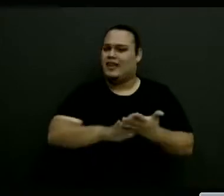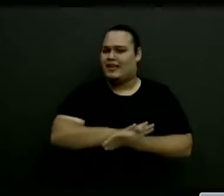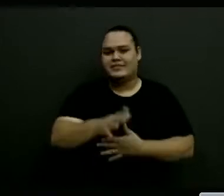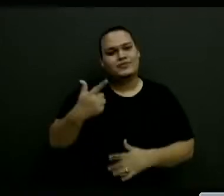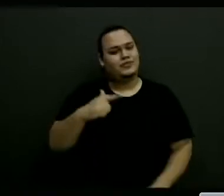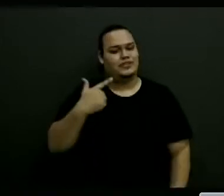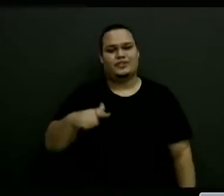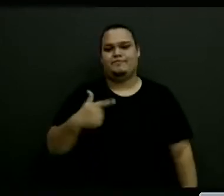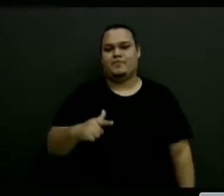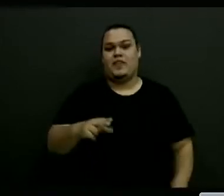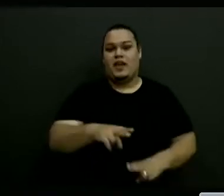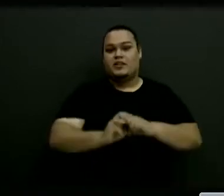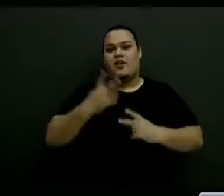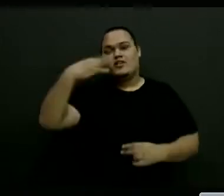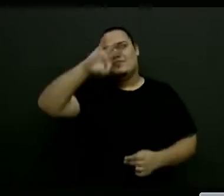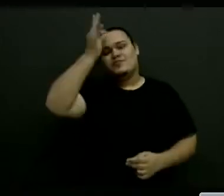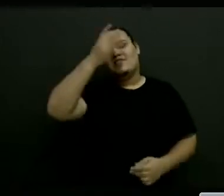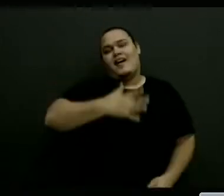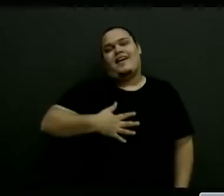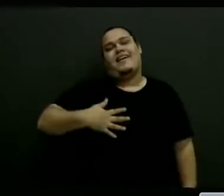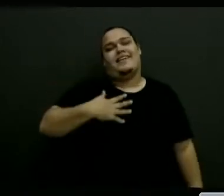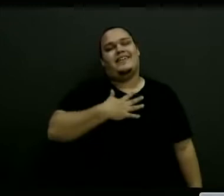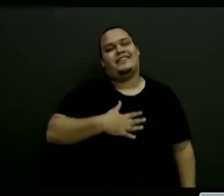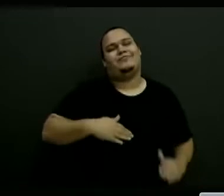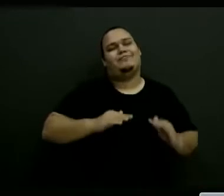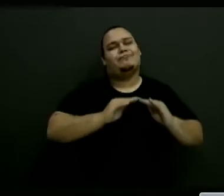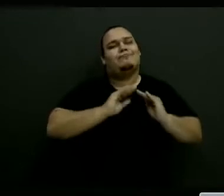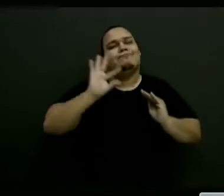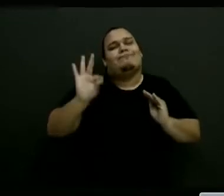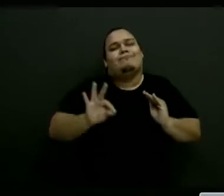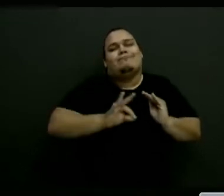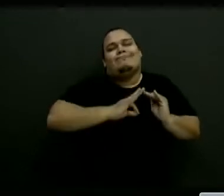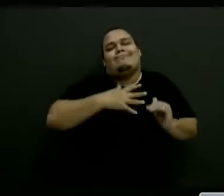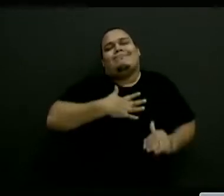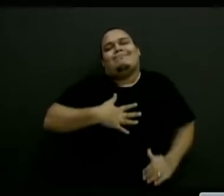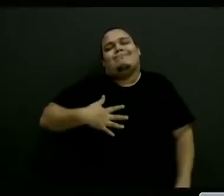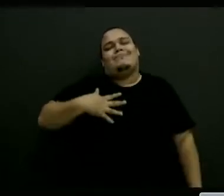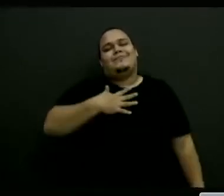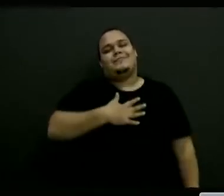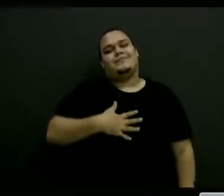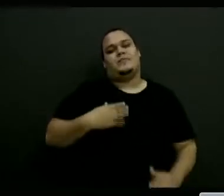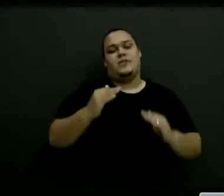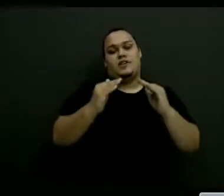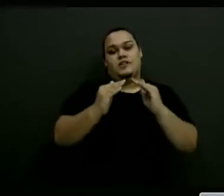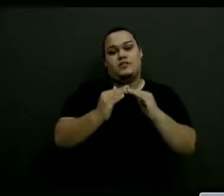"Esse é o meu Filho amado, em quem eu tenho prazer."